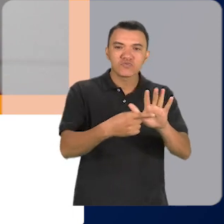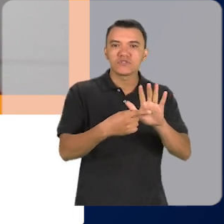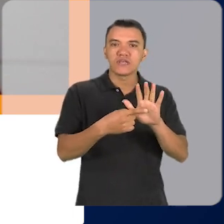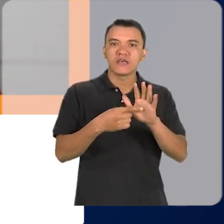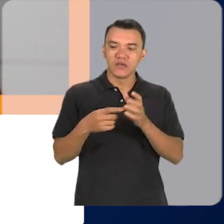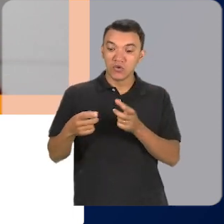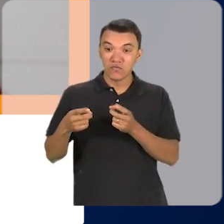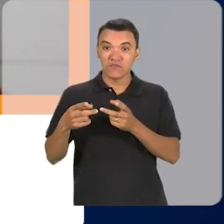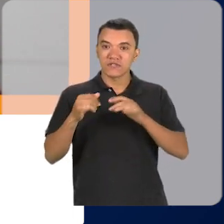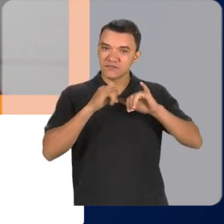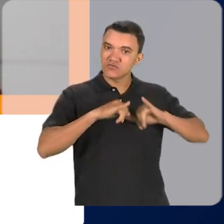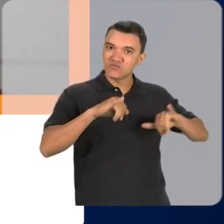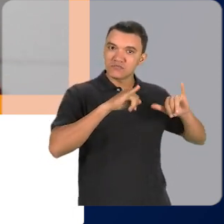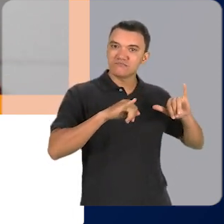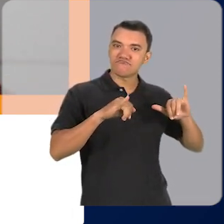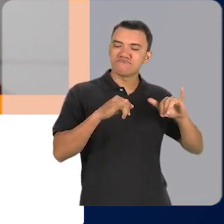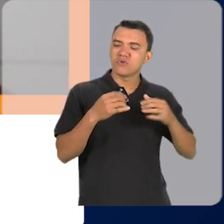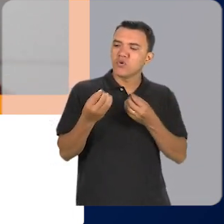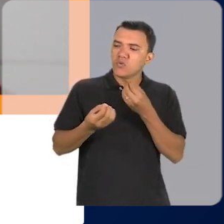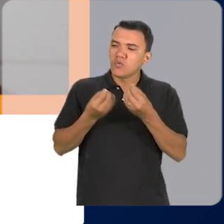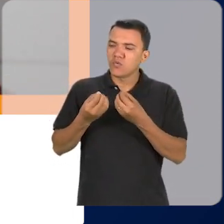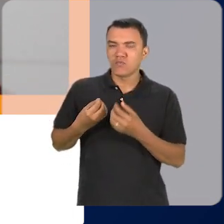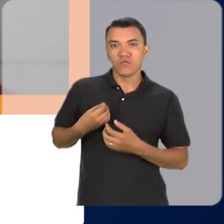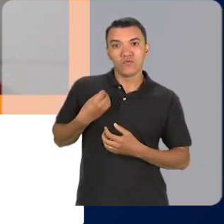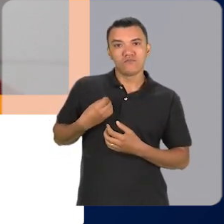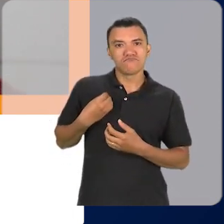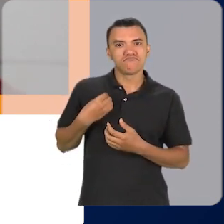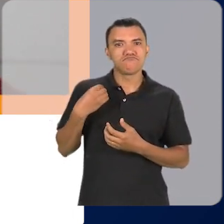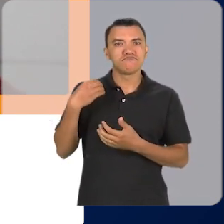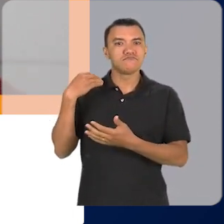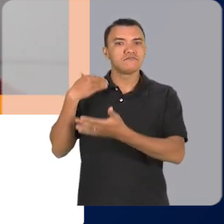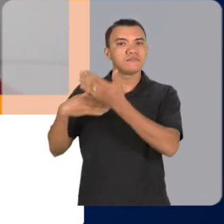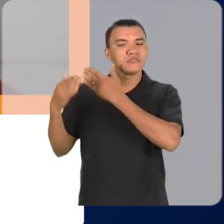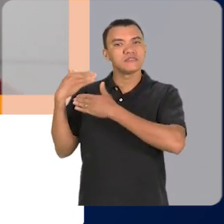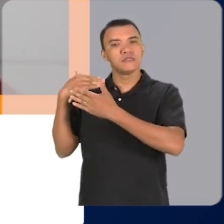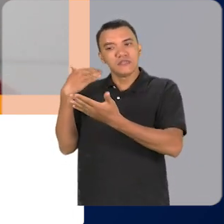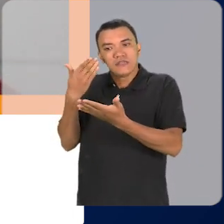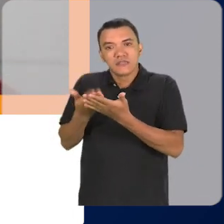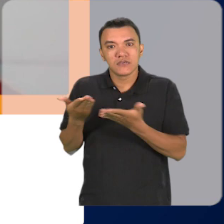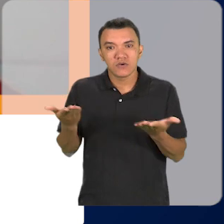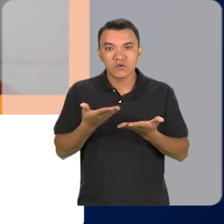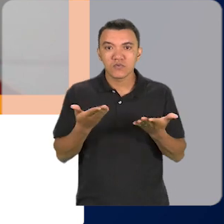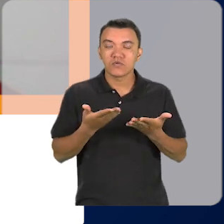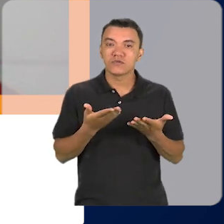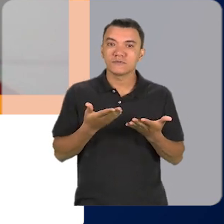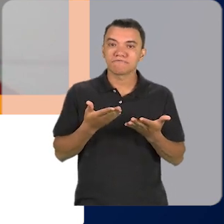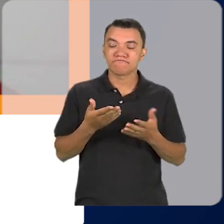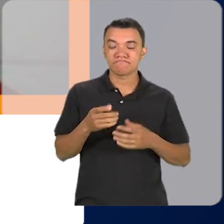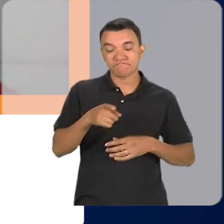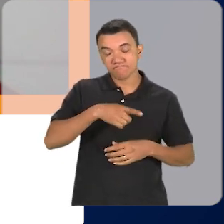de São Luís, de mostrar como vivia e como vive, numa tentativa de registrar,